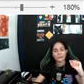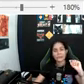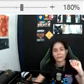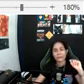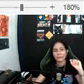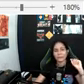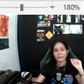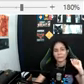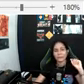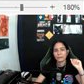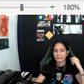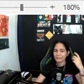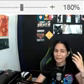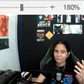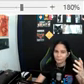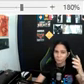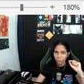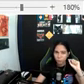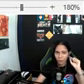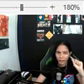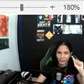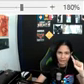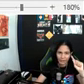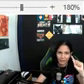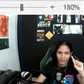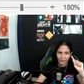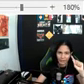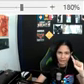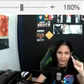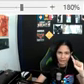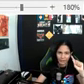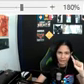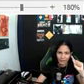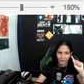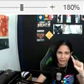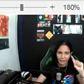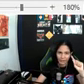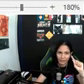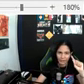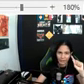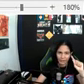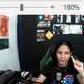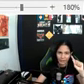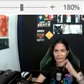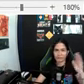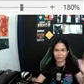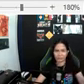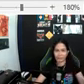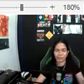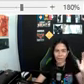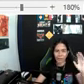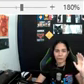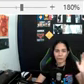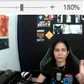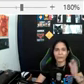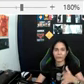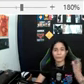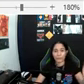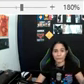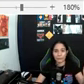ele não vai ser influenciável. Por quê? Eu sei que existe, sim, variação entre